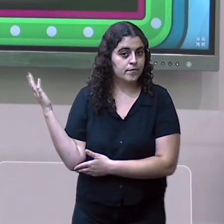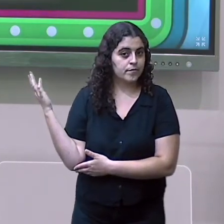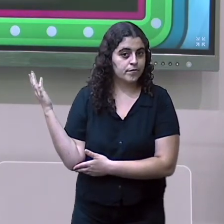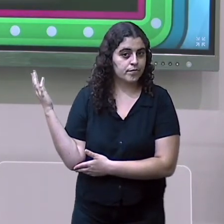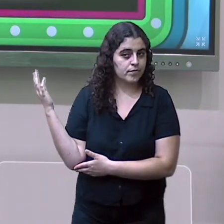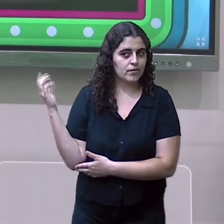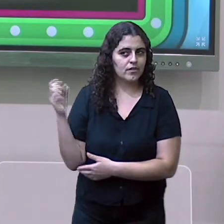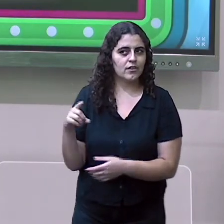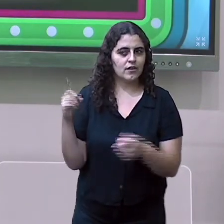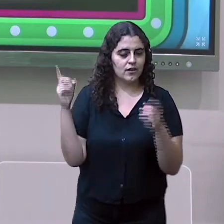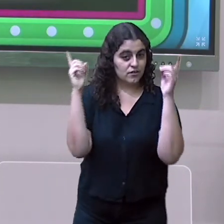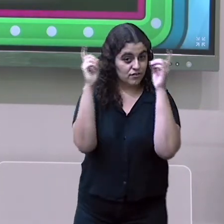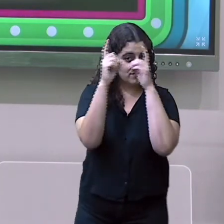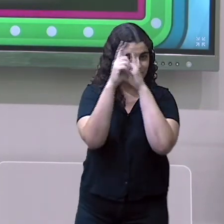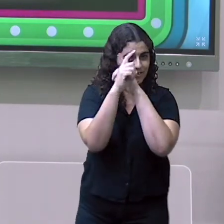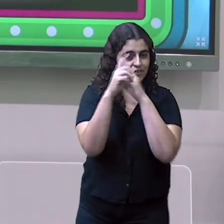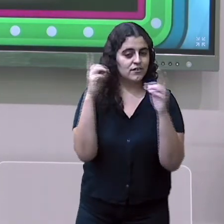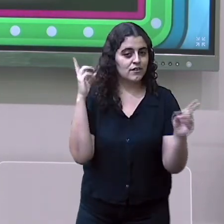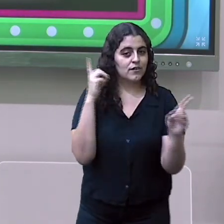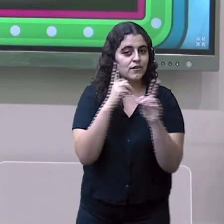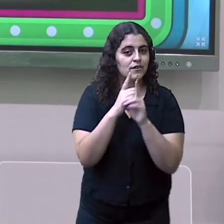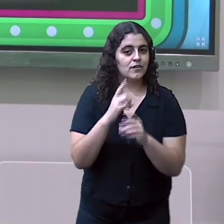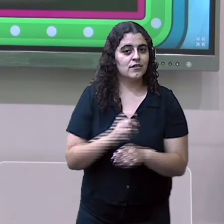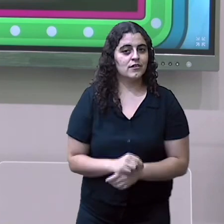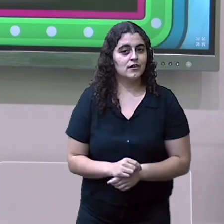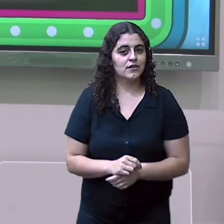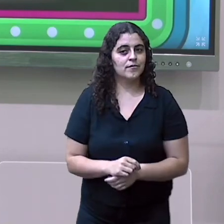É difícil achar a carta de 200.